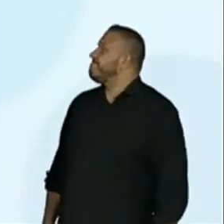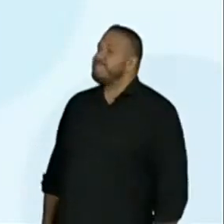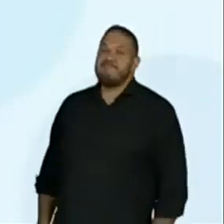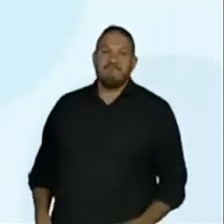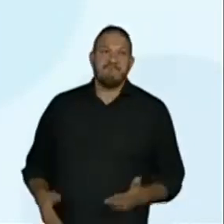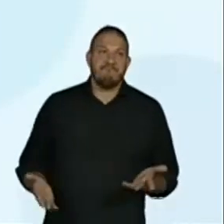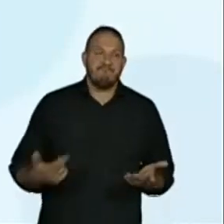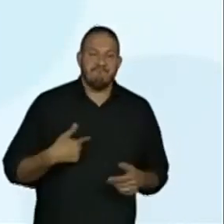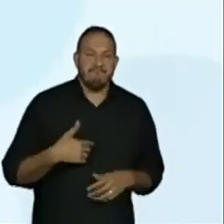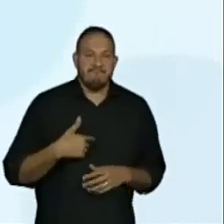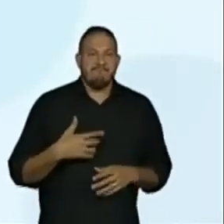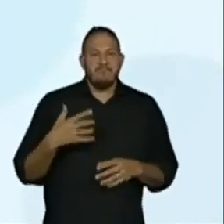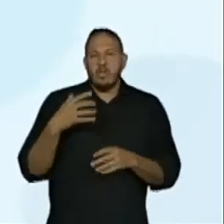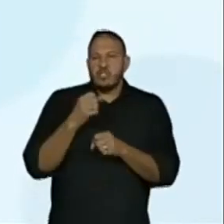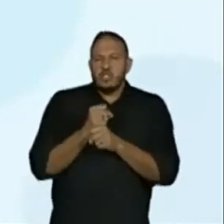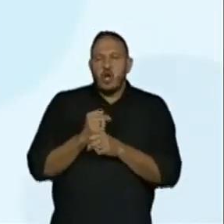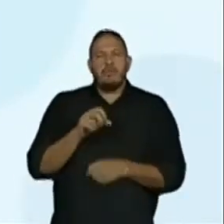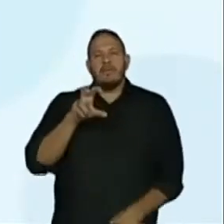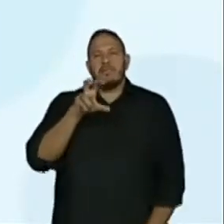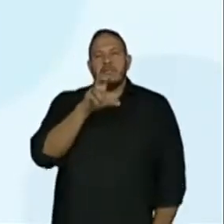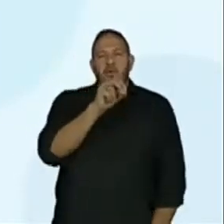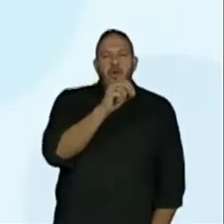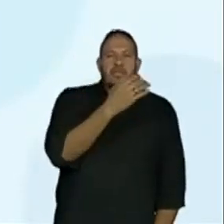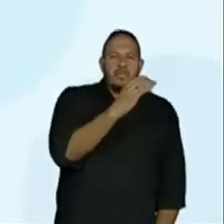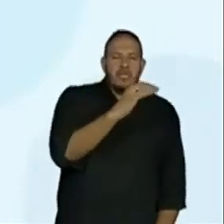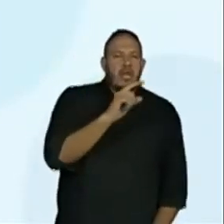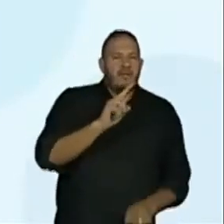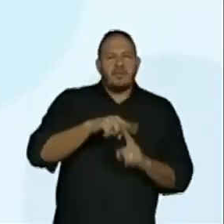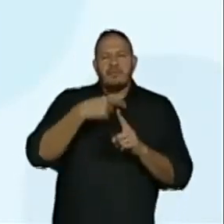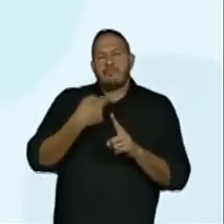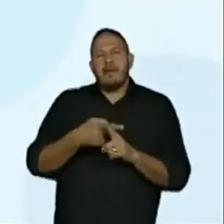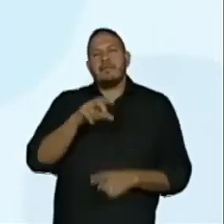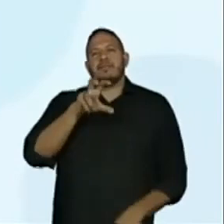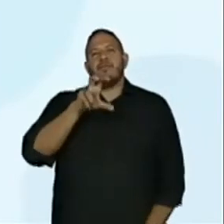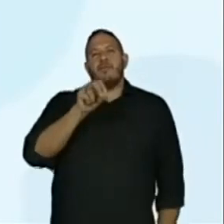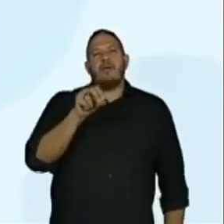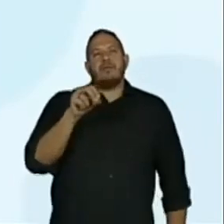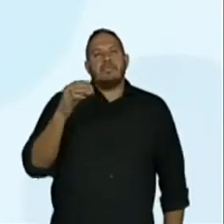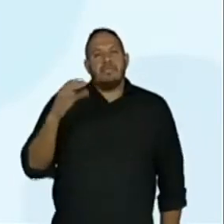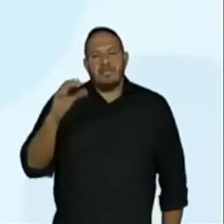Então, eu somo aqui os centavos, 50 centavos mais 50 centavos, R$ 1.